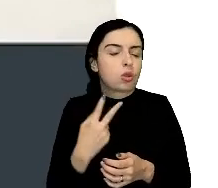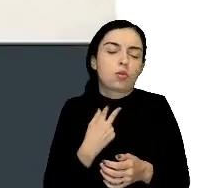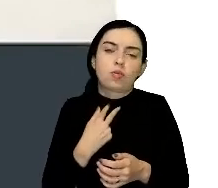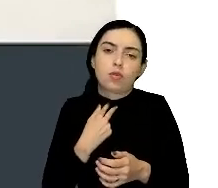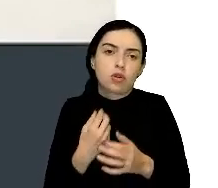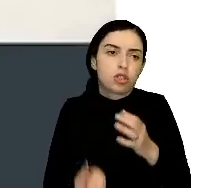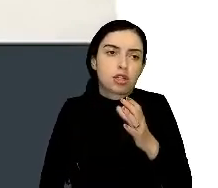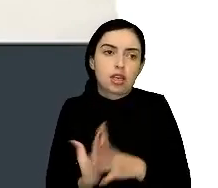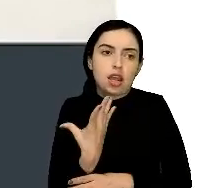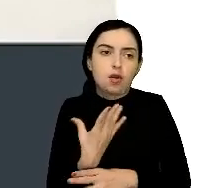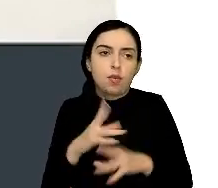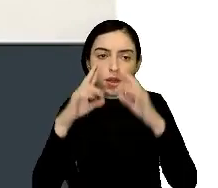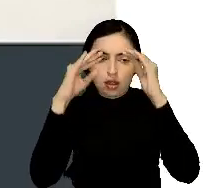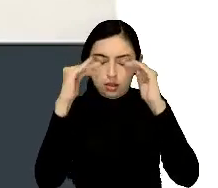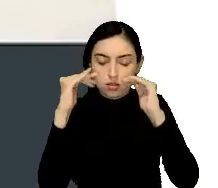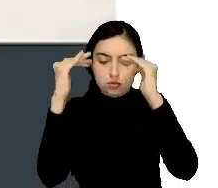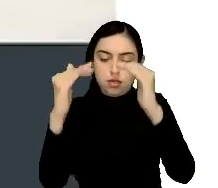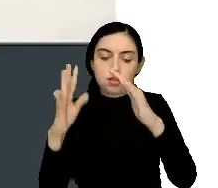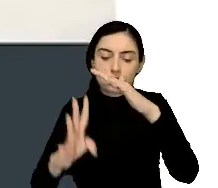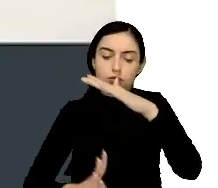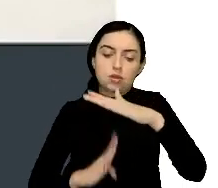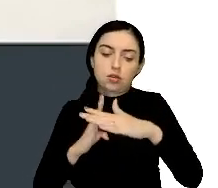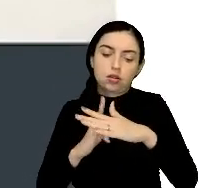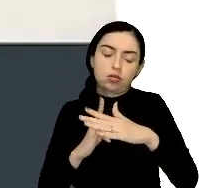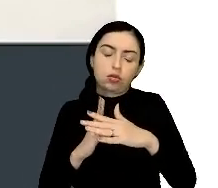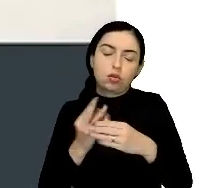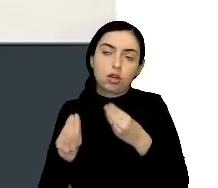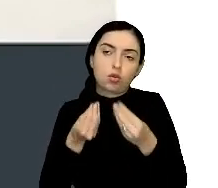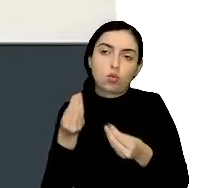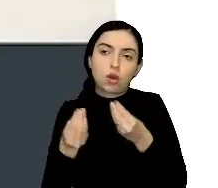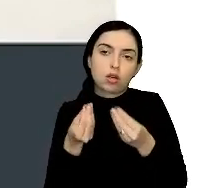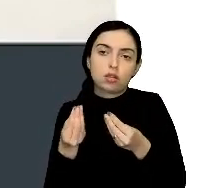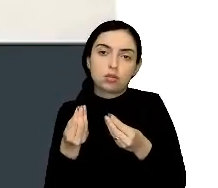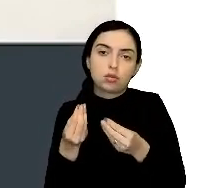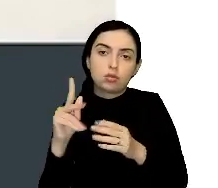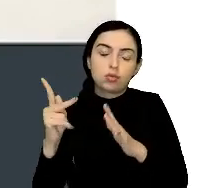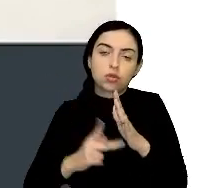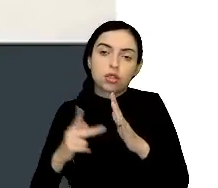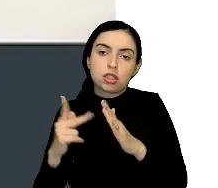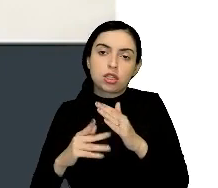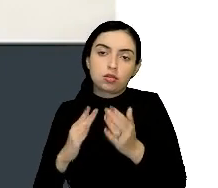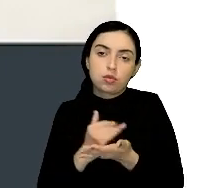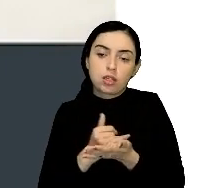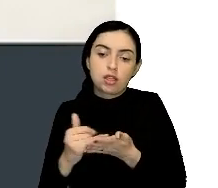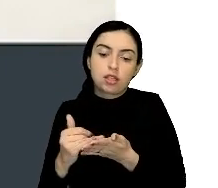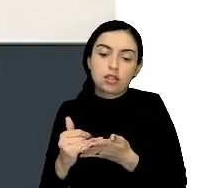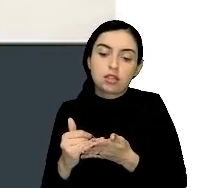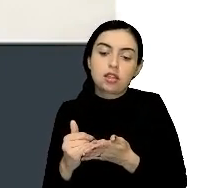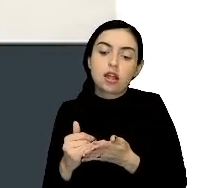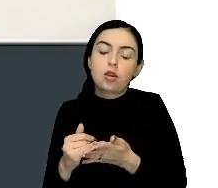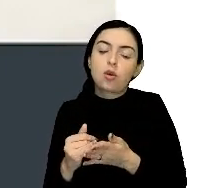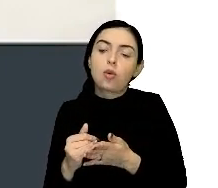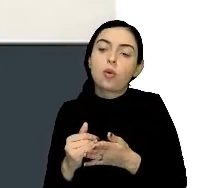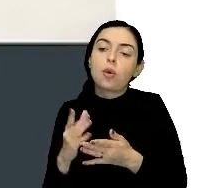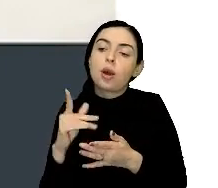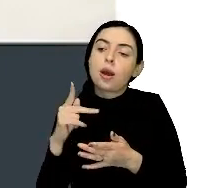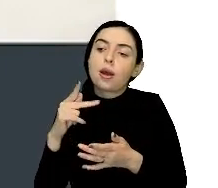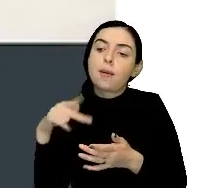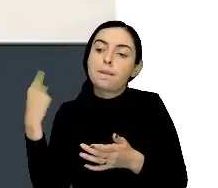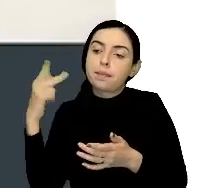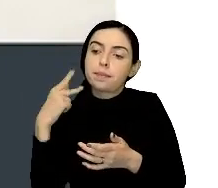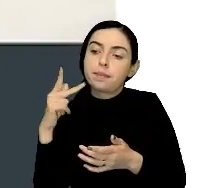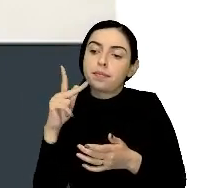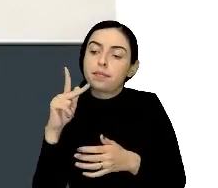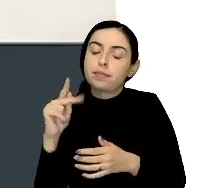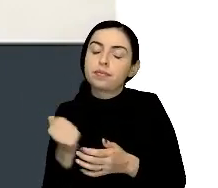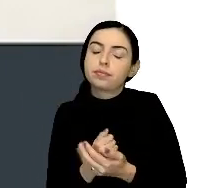de uma autoridade nacional migratória quando o projeto se inicia no parlamento. Então, essa parte